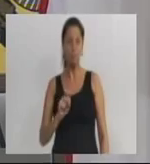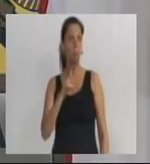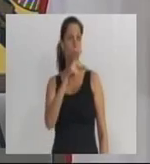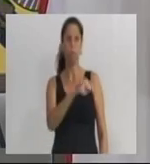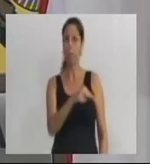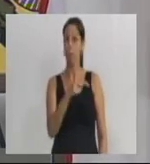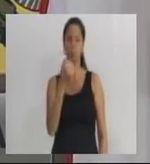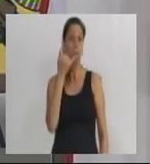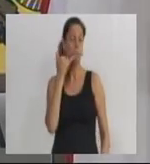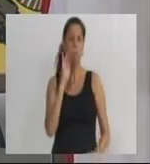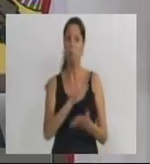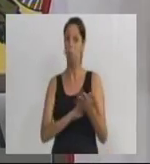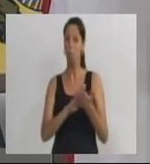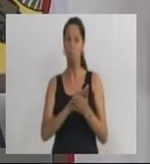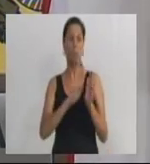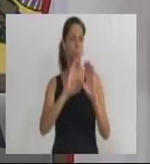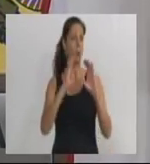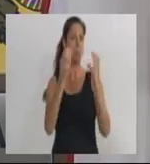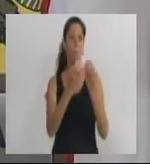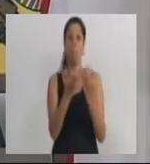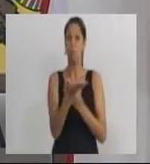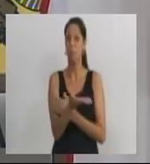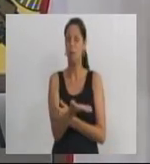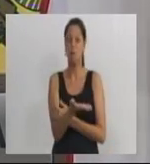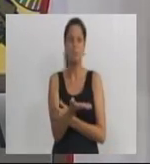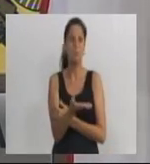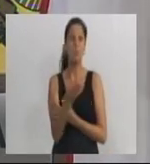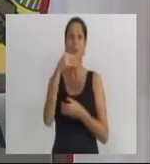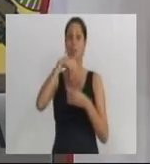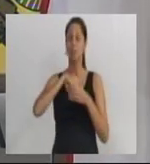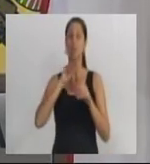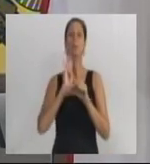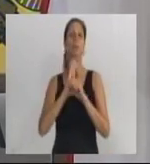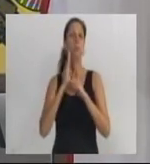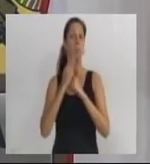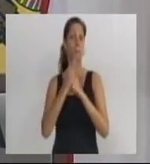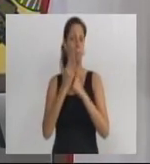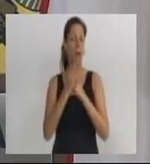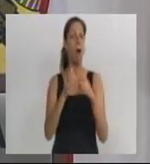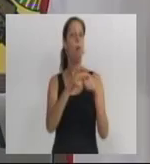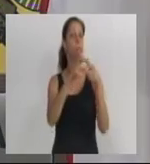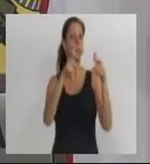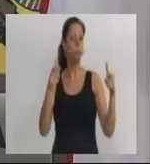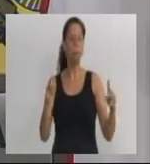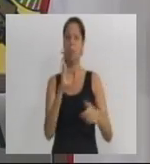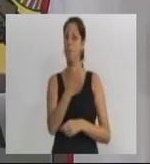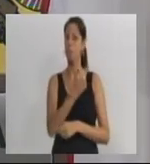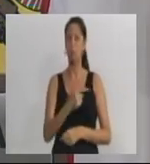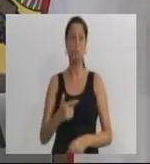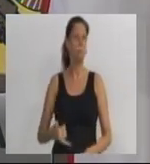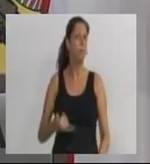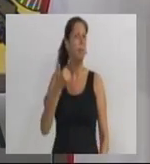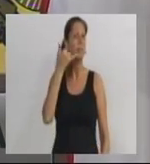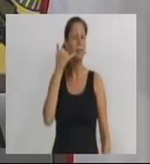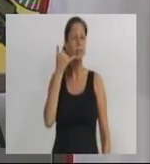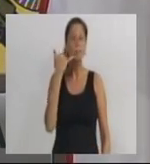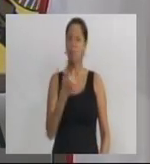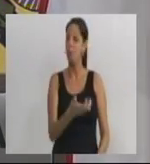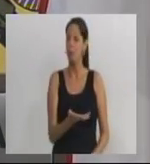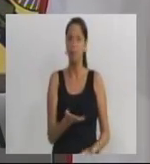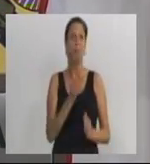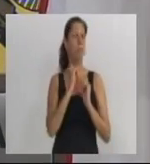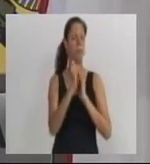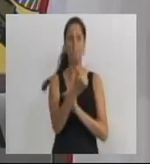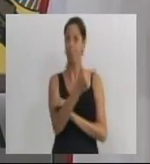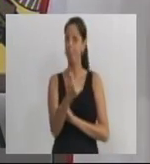falando de uma comunidade praticamente central, dentro do bairro mais populoso de Blumenau, e que não tem esse sinal com tranquilidade. Quando nós estamos naquele